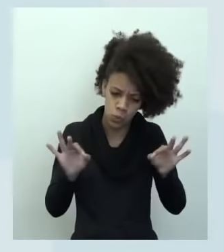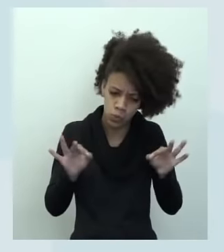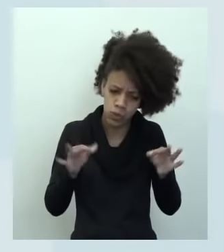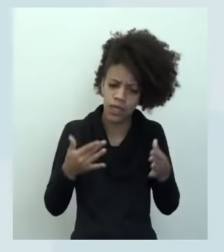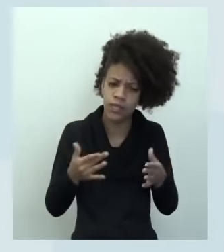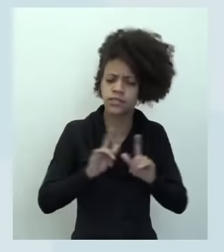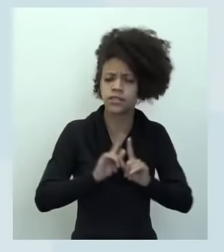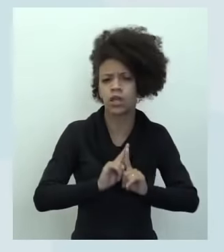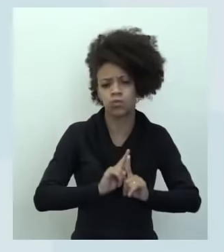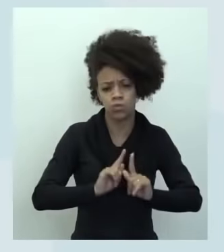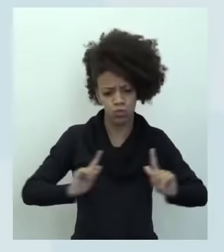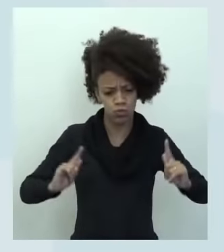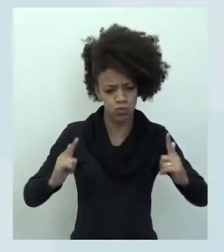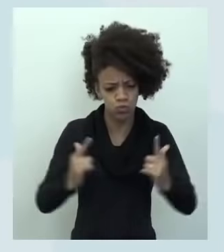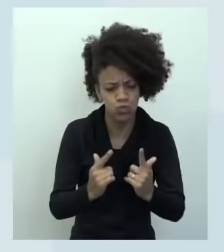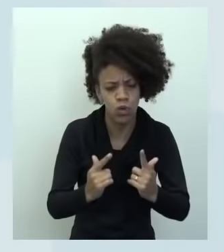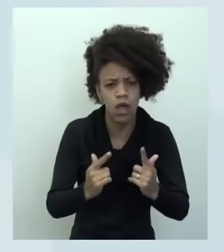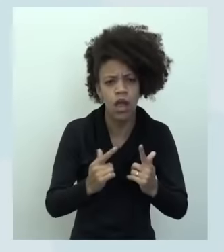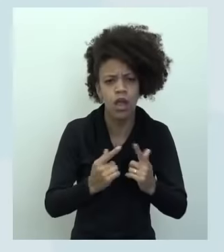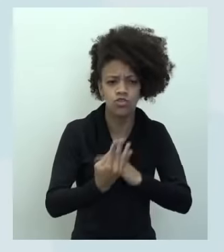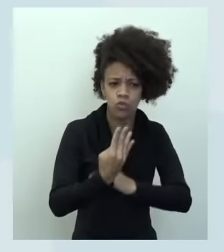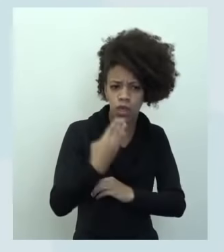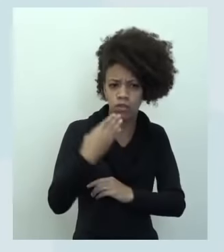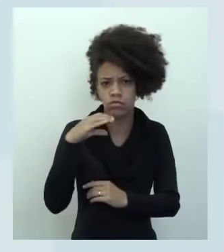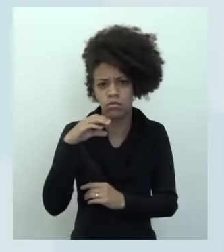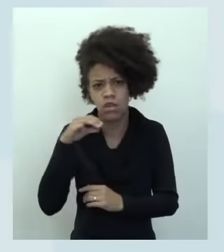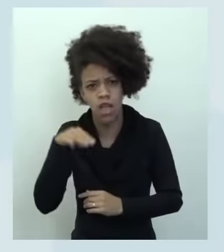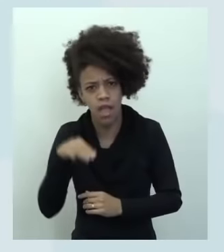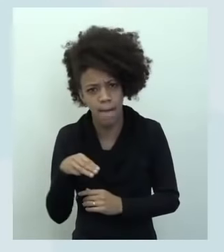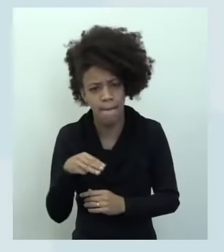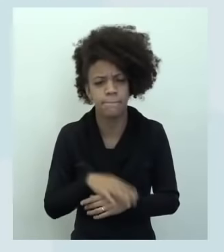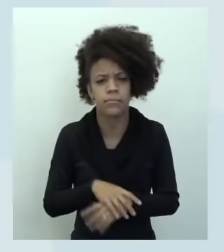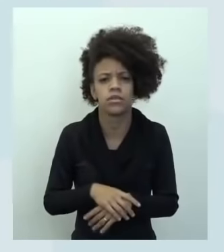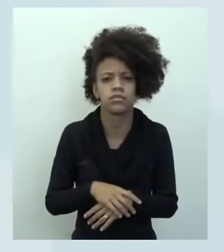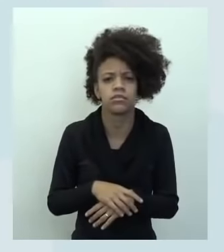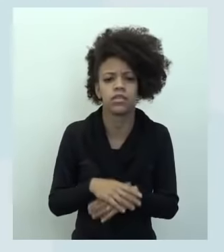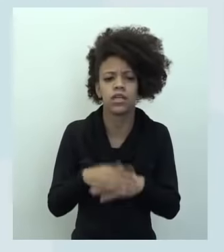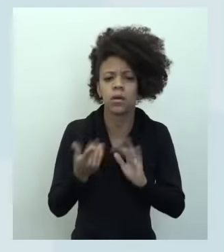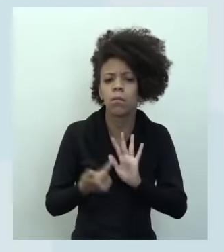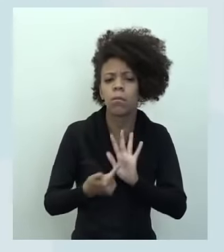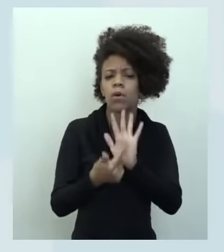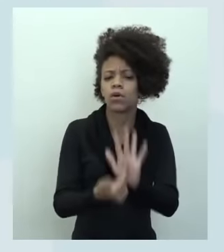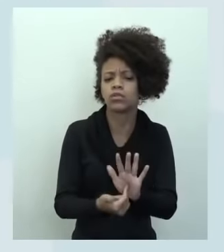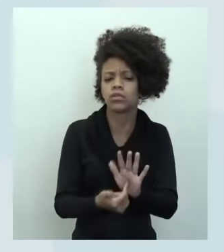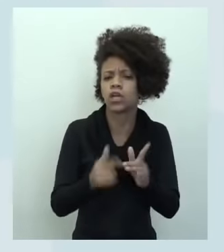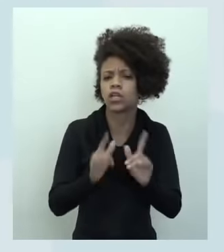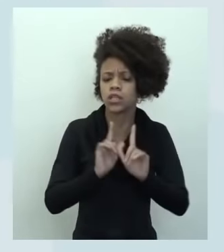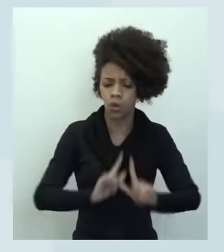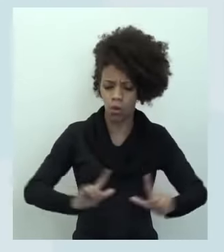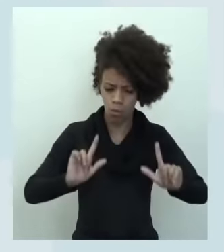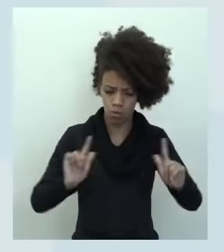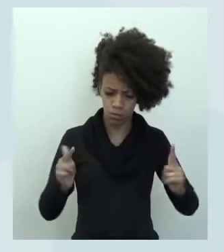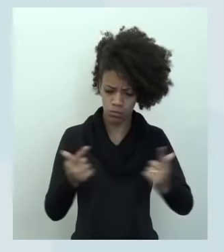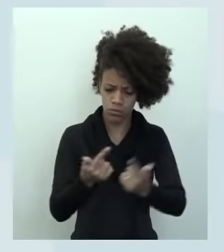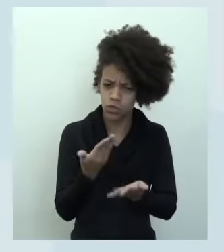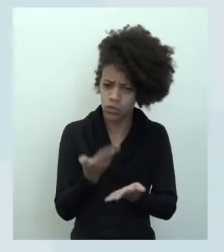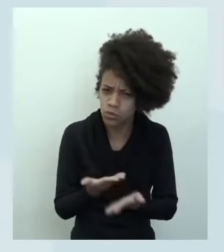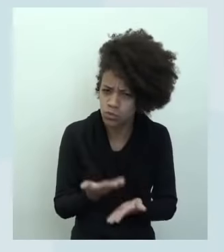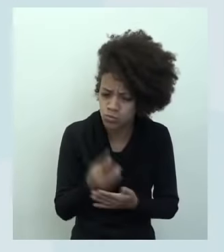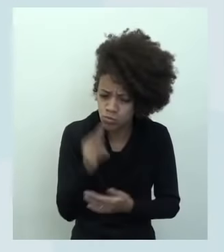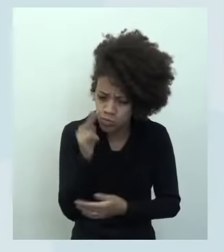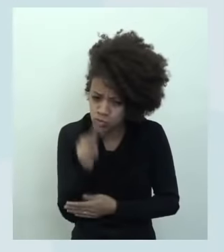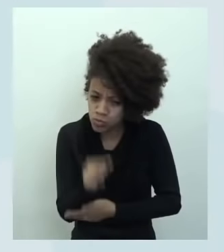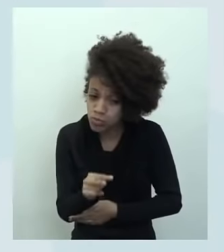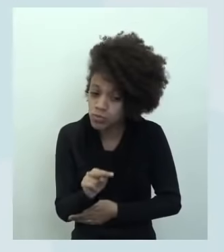4 centímetros. Os dados nos indicam que o mapa observado pelo estudante está na escala